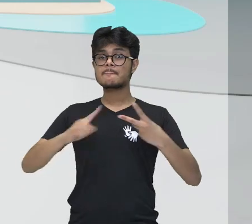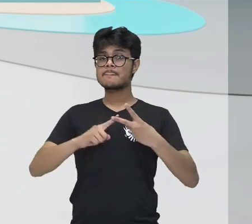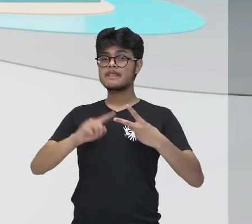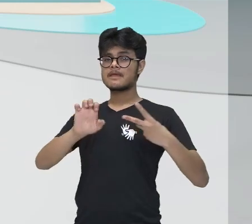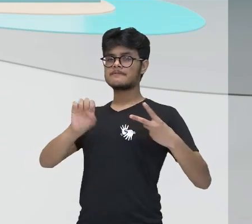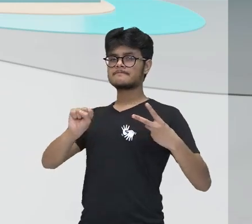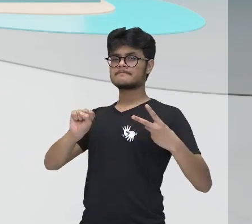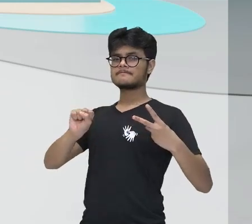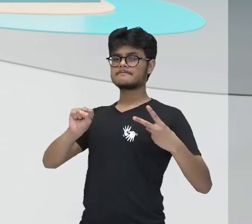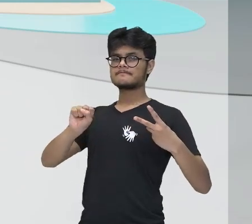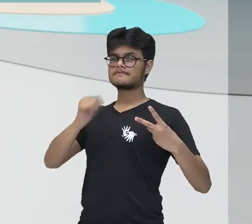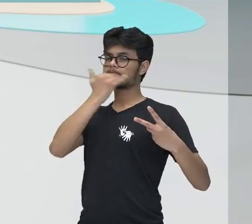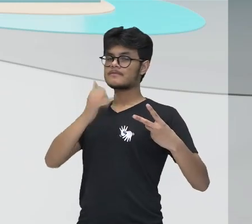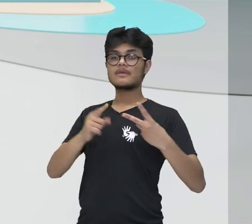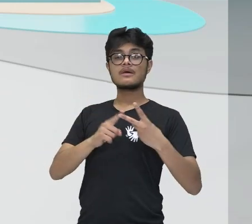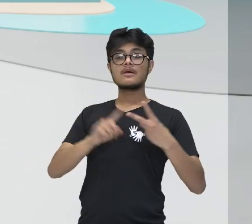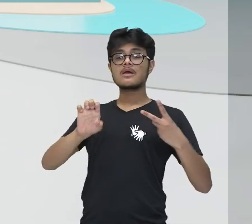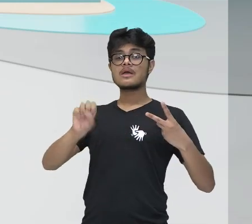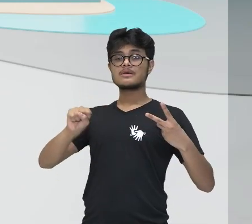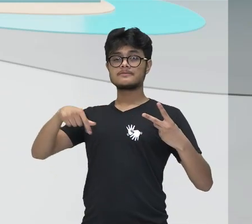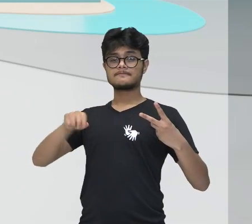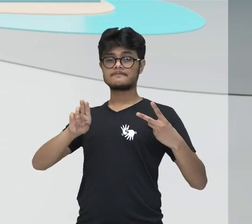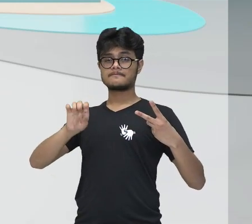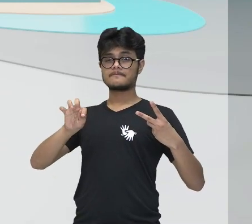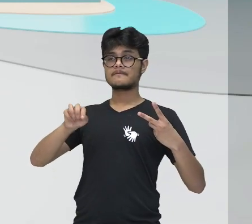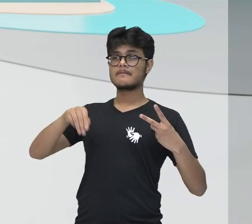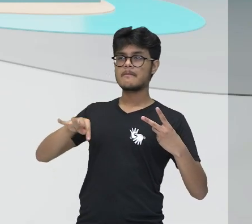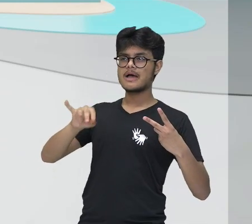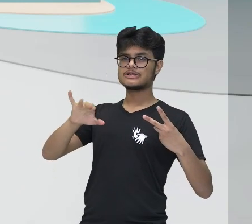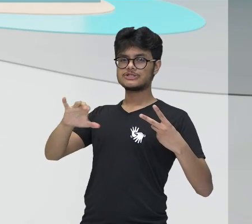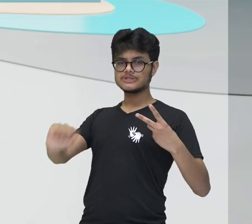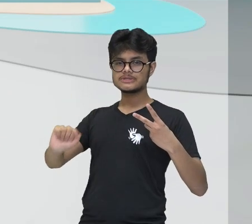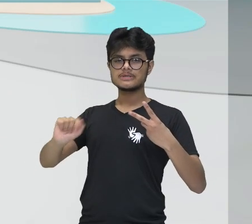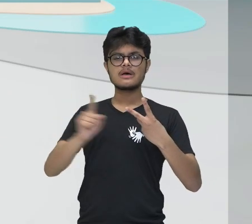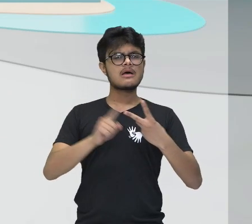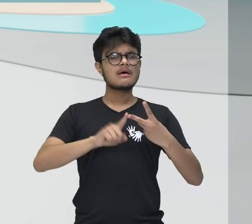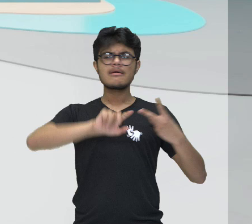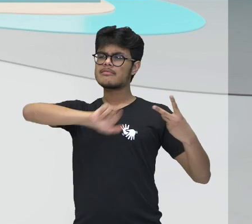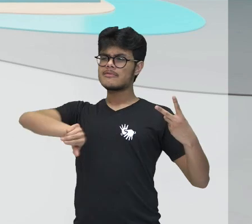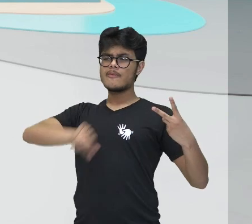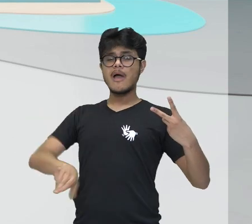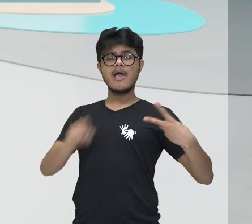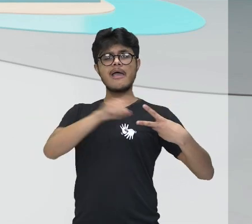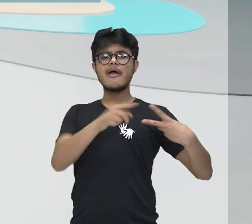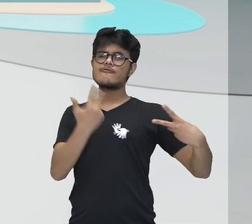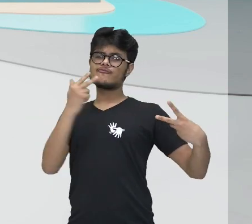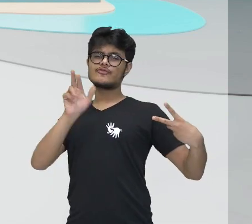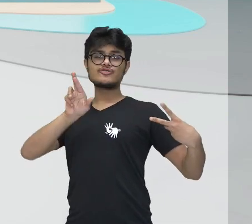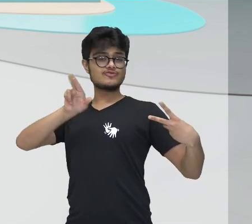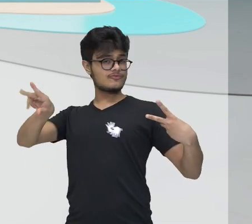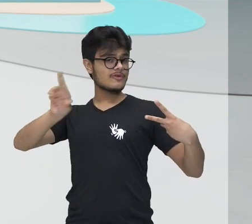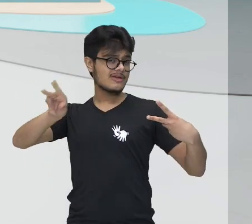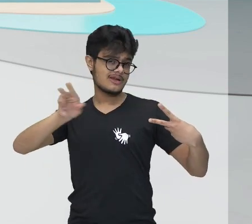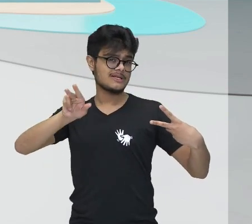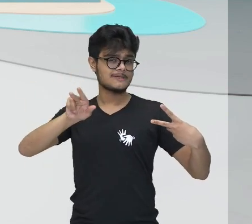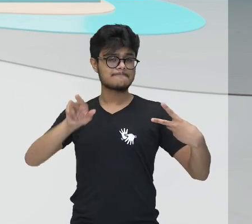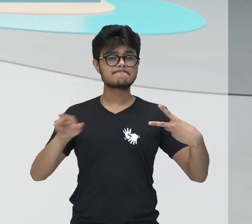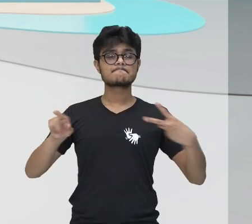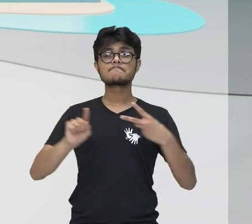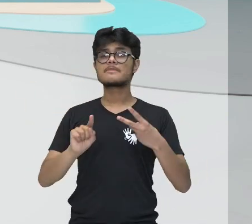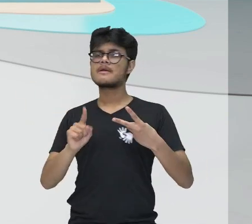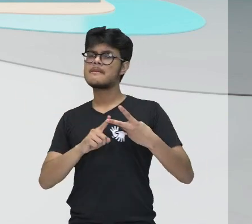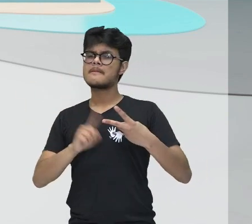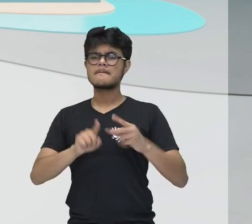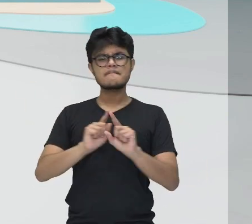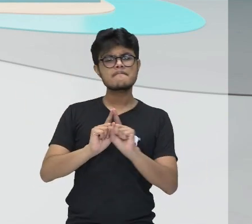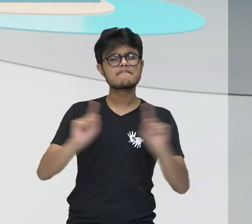esquemáticas, como é que era? As pinturas esquemáticas, eles não eram uma pintura naturalismo, mas era baseada em esquemas.